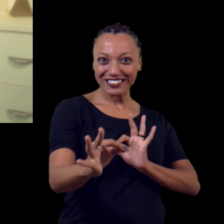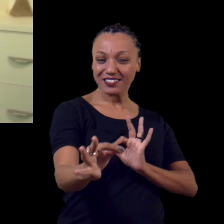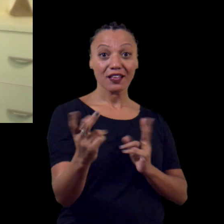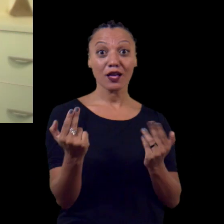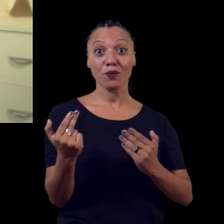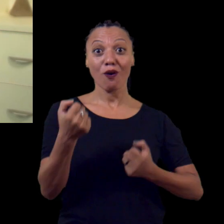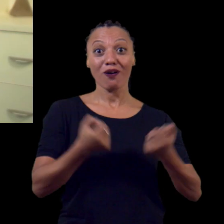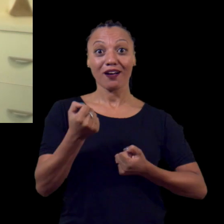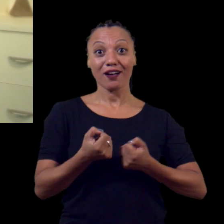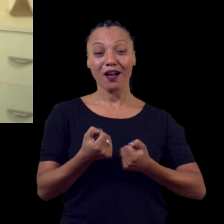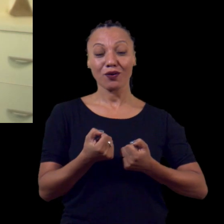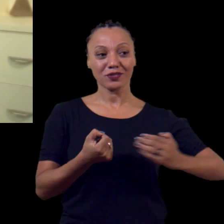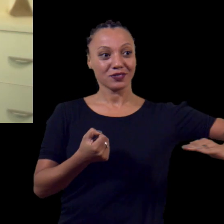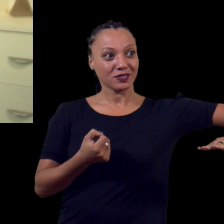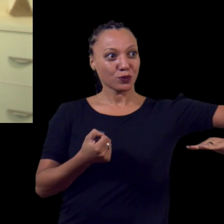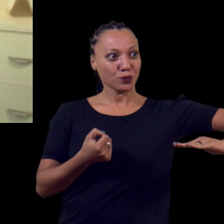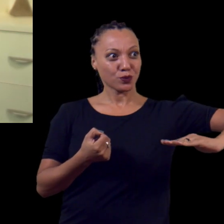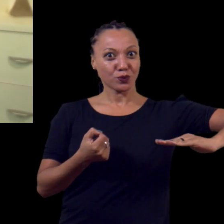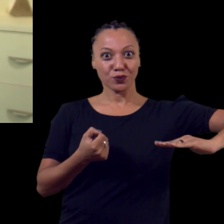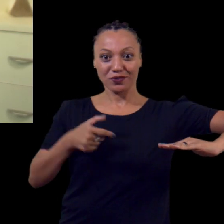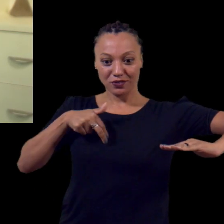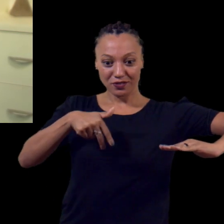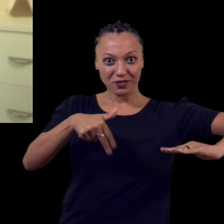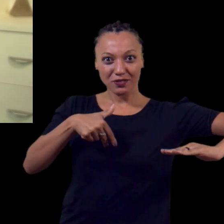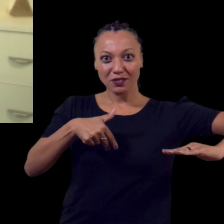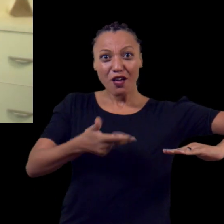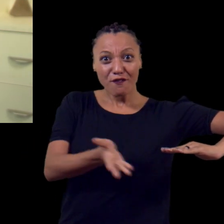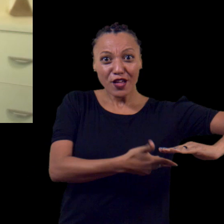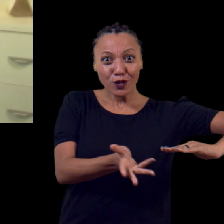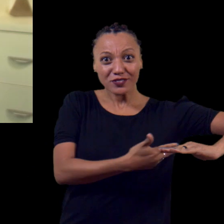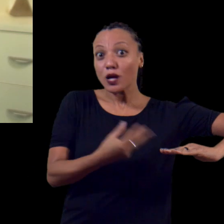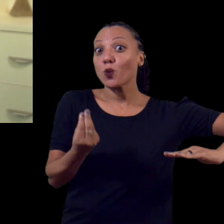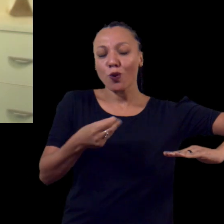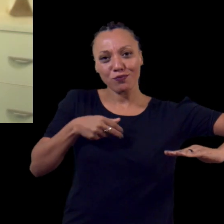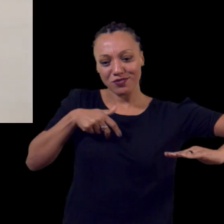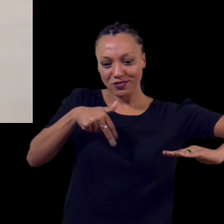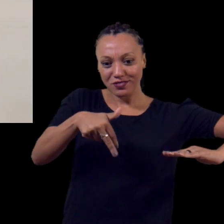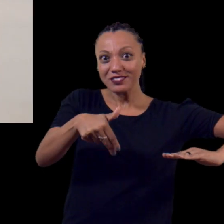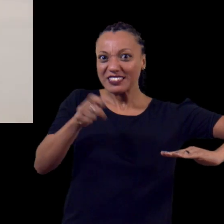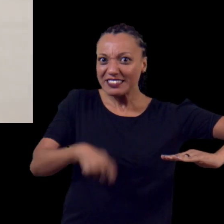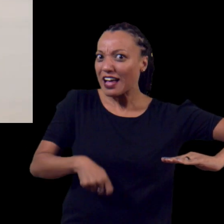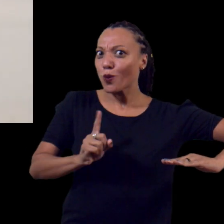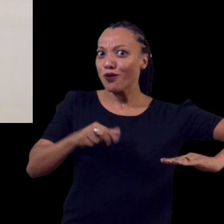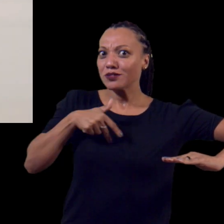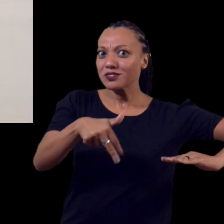vem, qual passada eu devo imprimir. Espero o carro passar ou eu posso ir na frente dele.